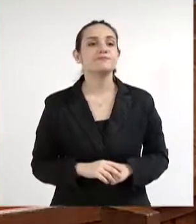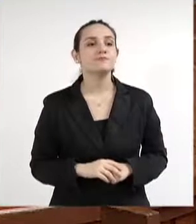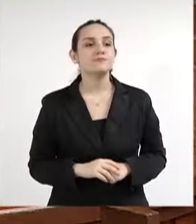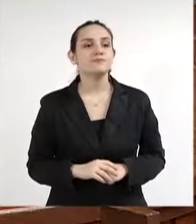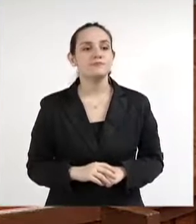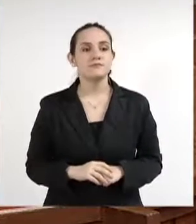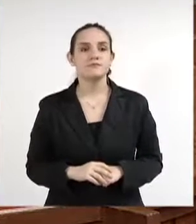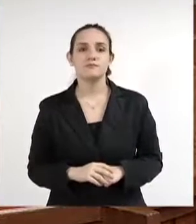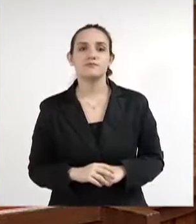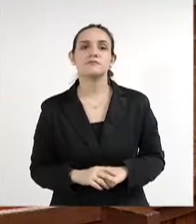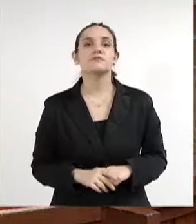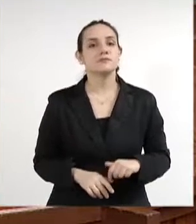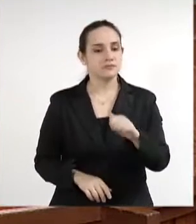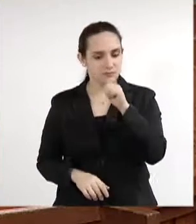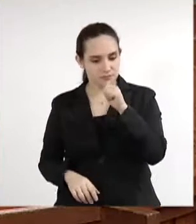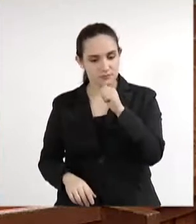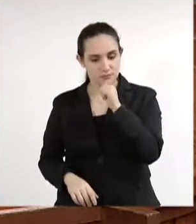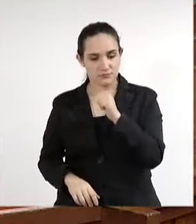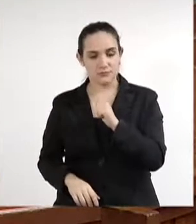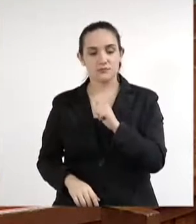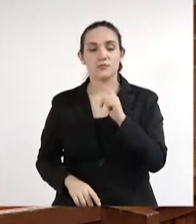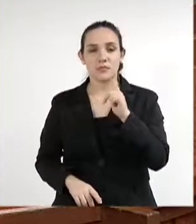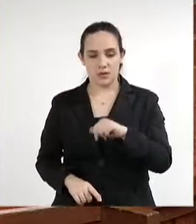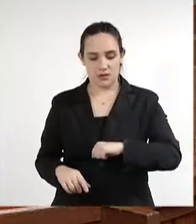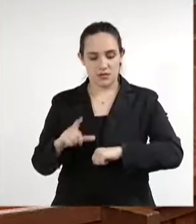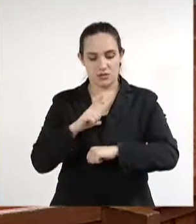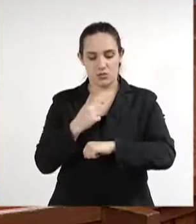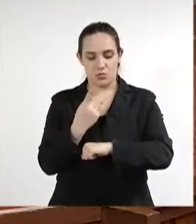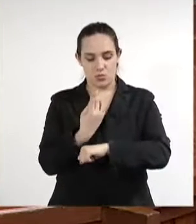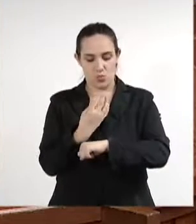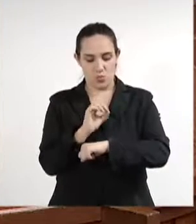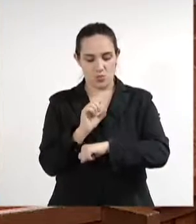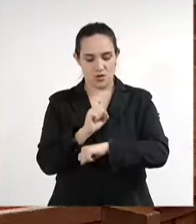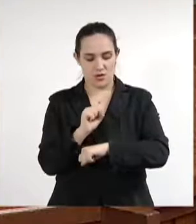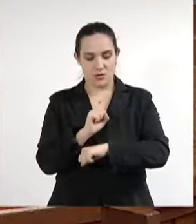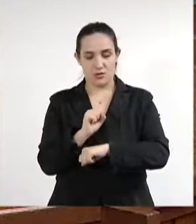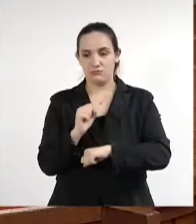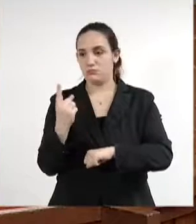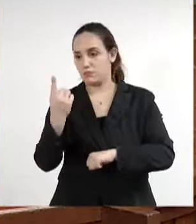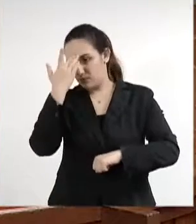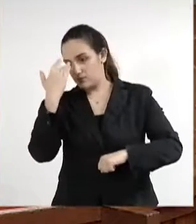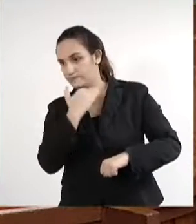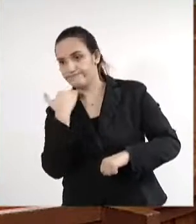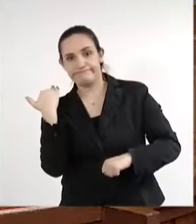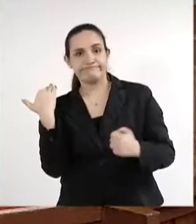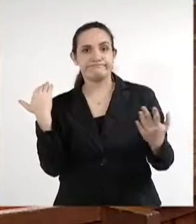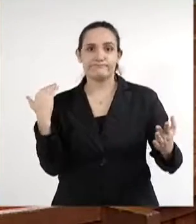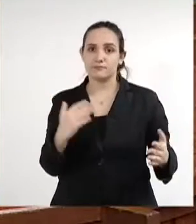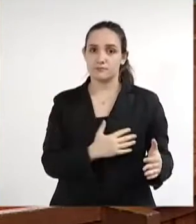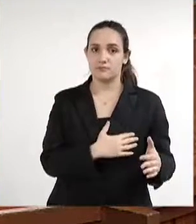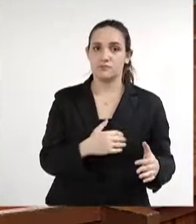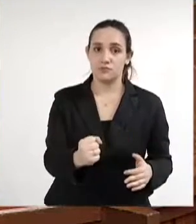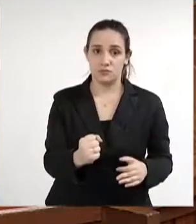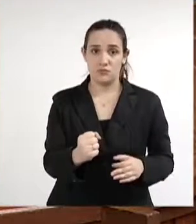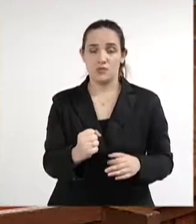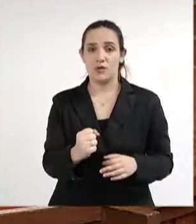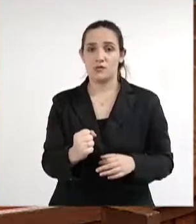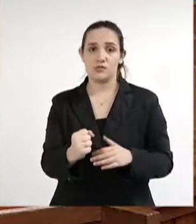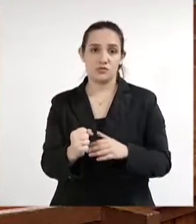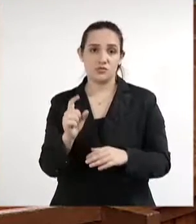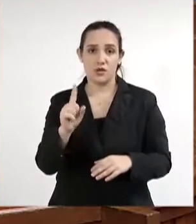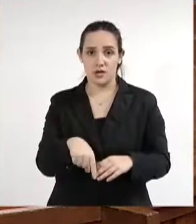Uma pessoa ainda morre a cada 40 segundos por suicídio. A taxa global de suicídios em